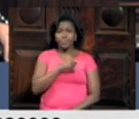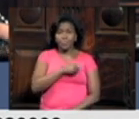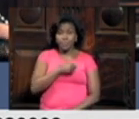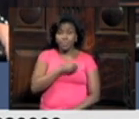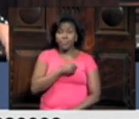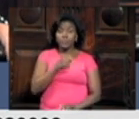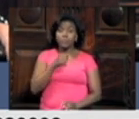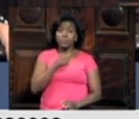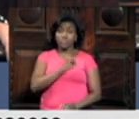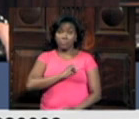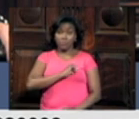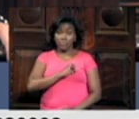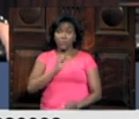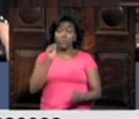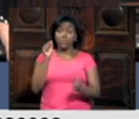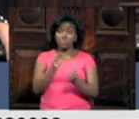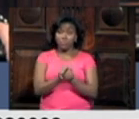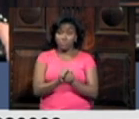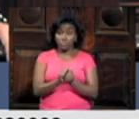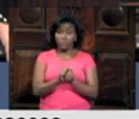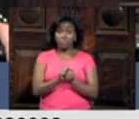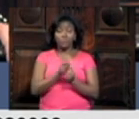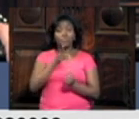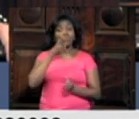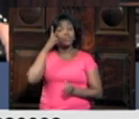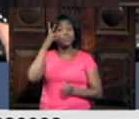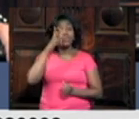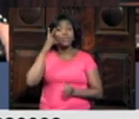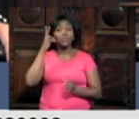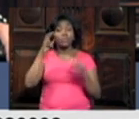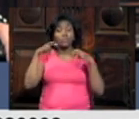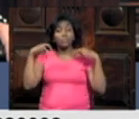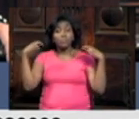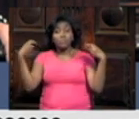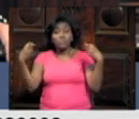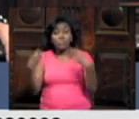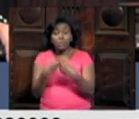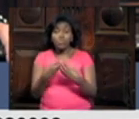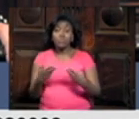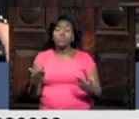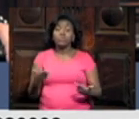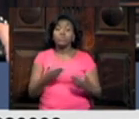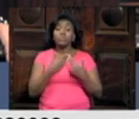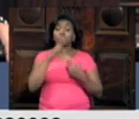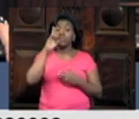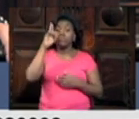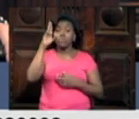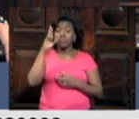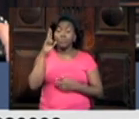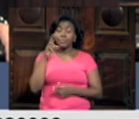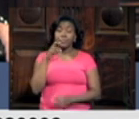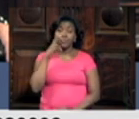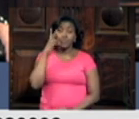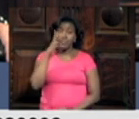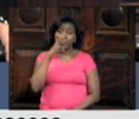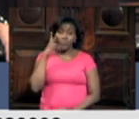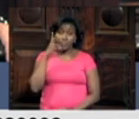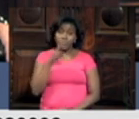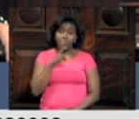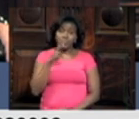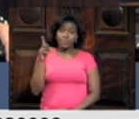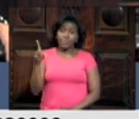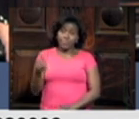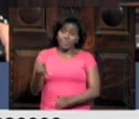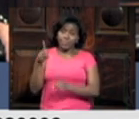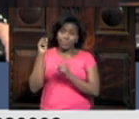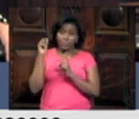de Vereadores da nossa cidade, que aqui hoje encontra-se representada pelo vereador